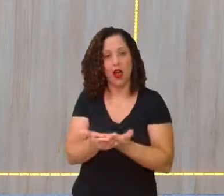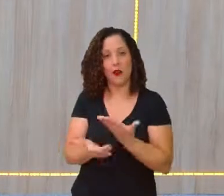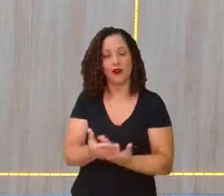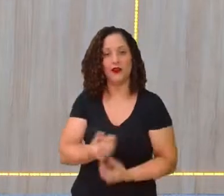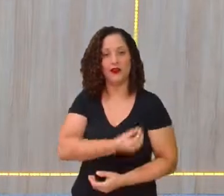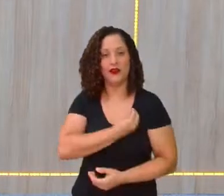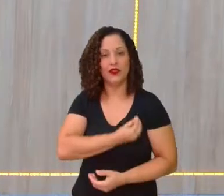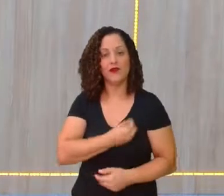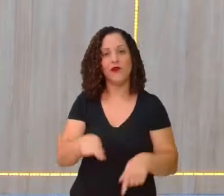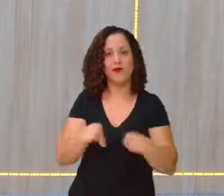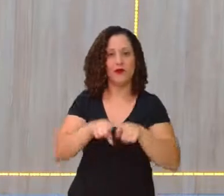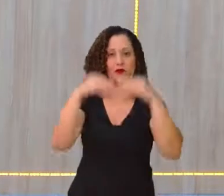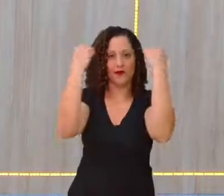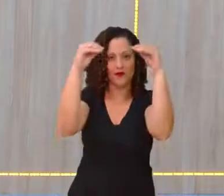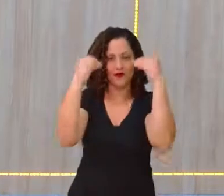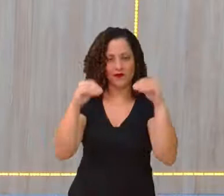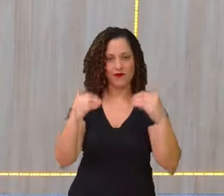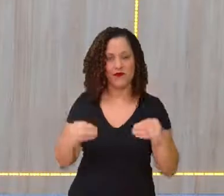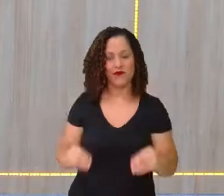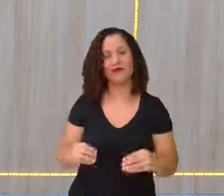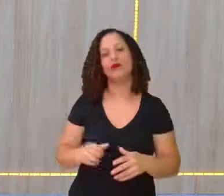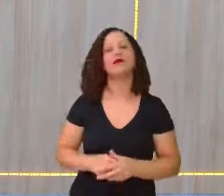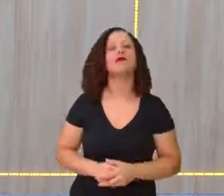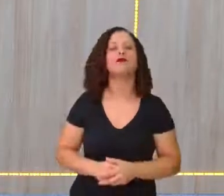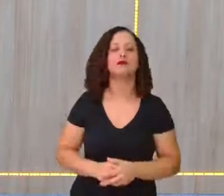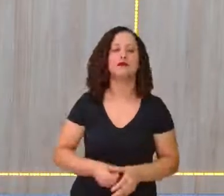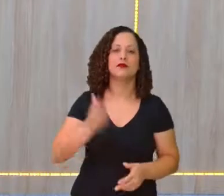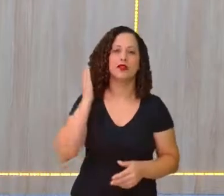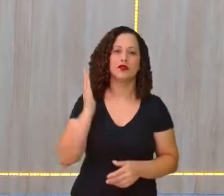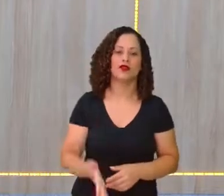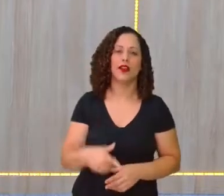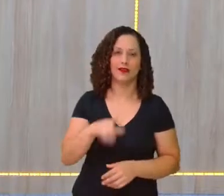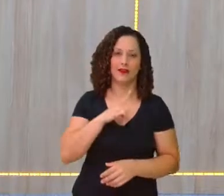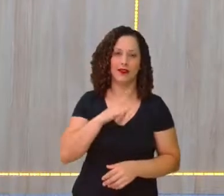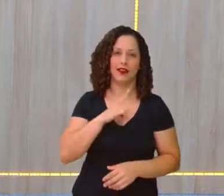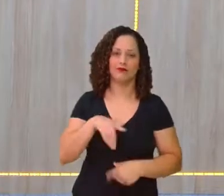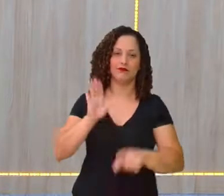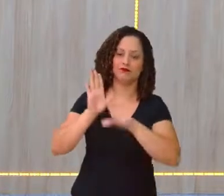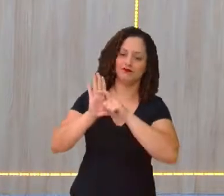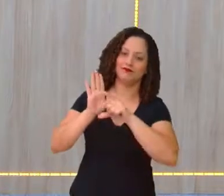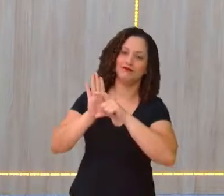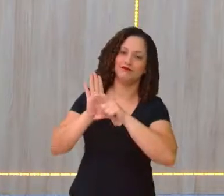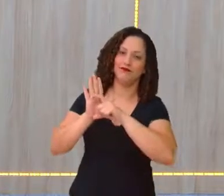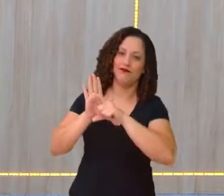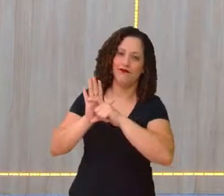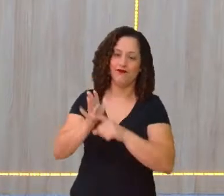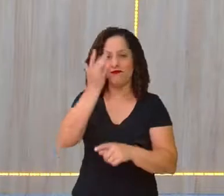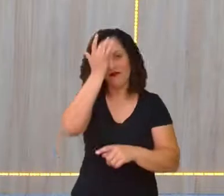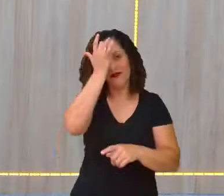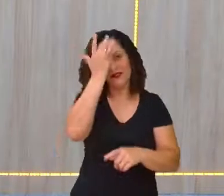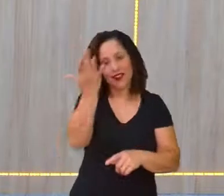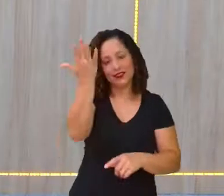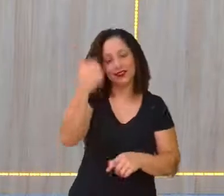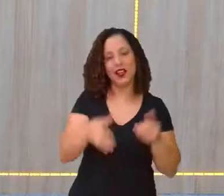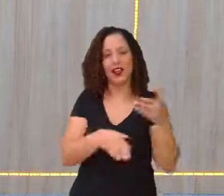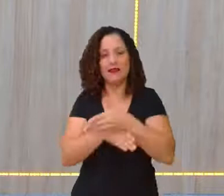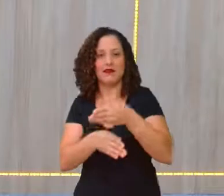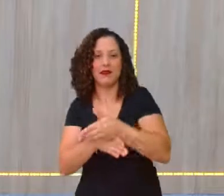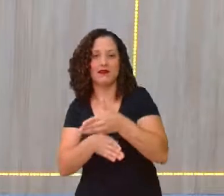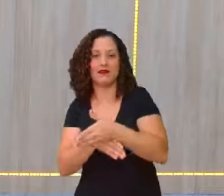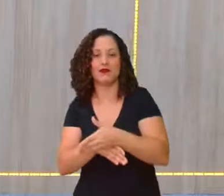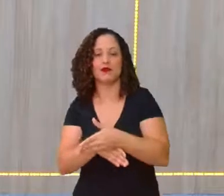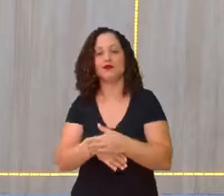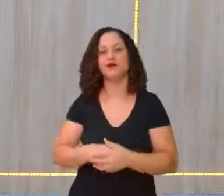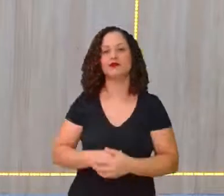possam assistir aí quando vocês quiserem. Então, Cleitinho já colocou aqui os QR Codes para facilitar também esse acesso de vocês. E aí,